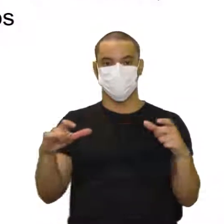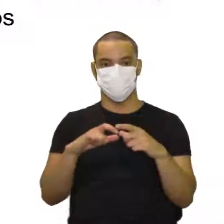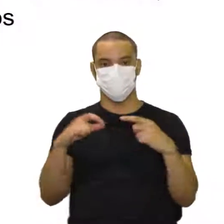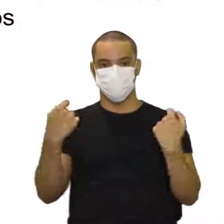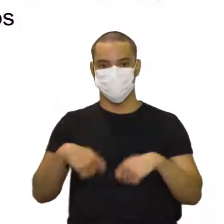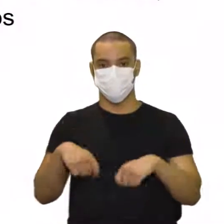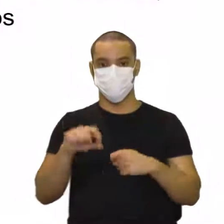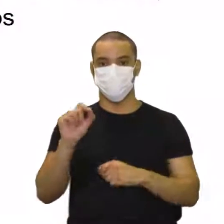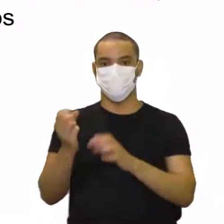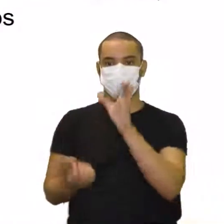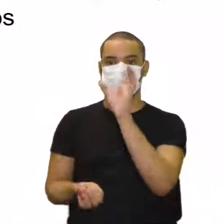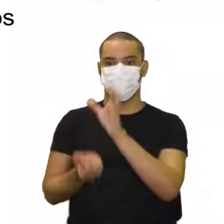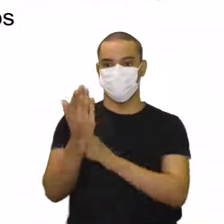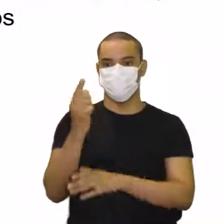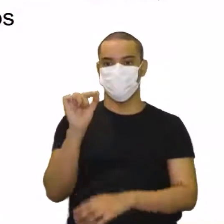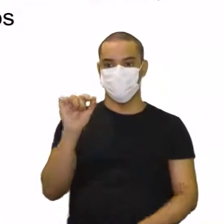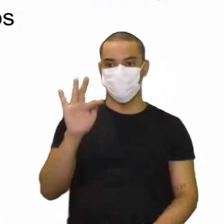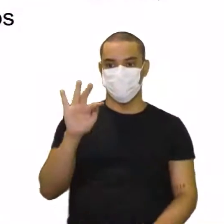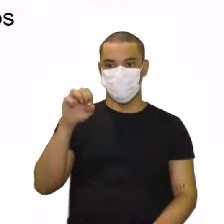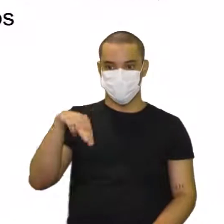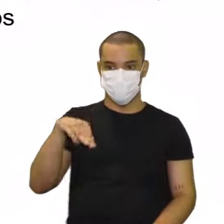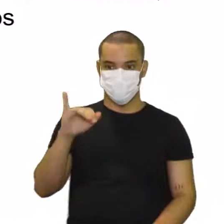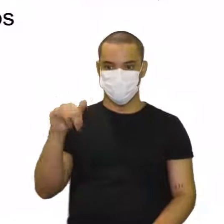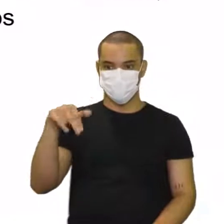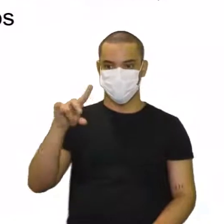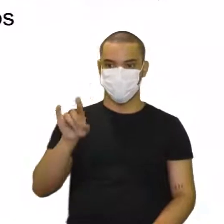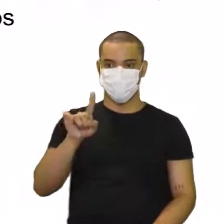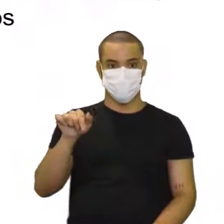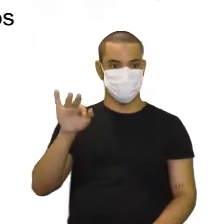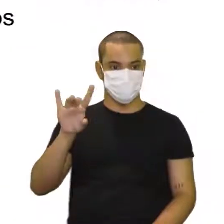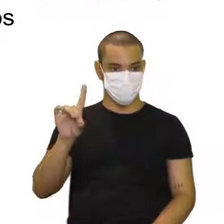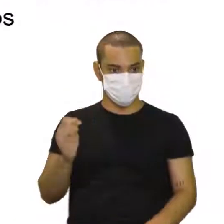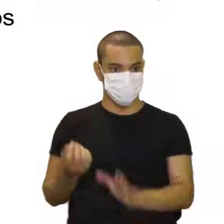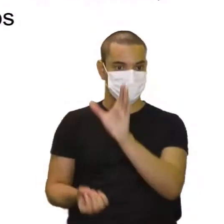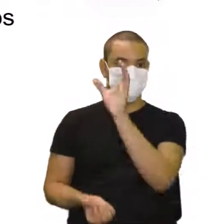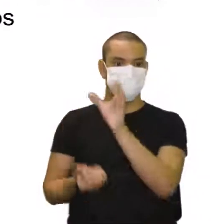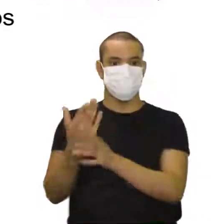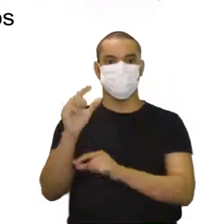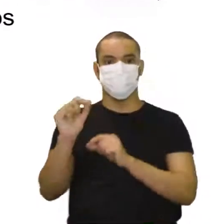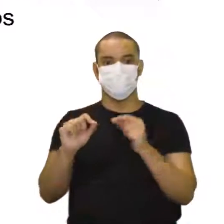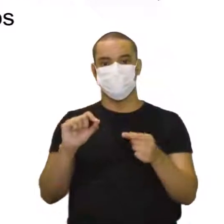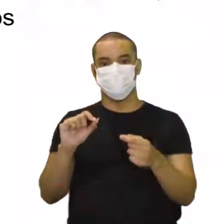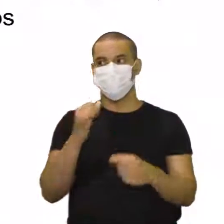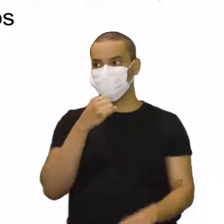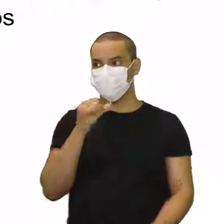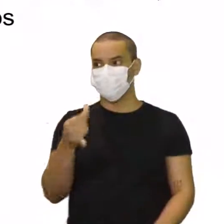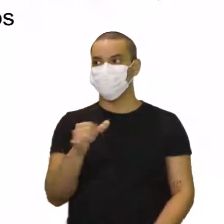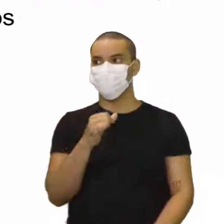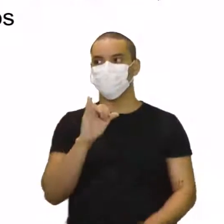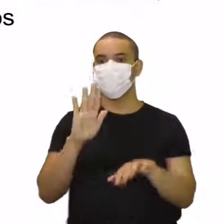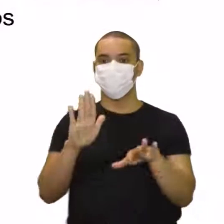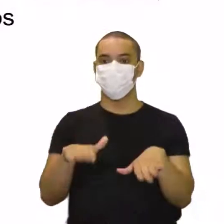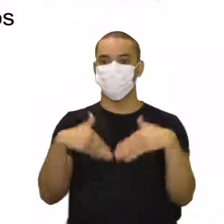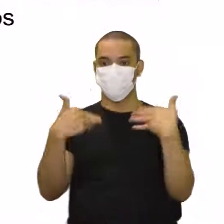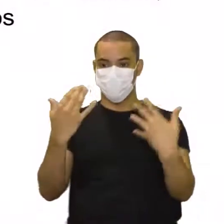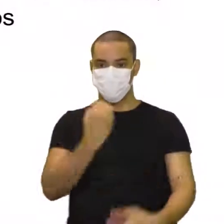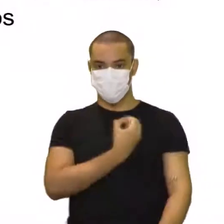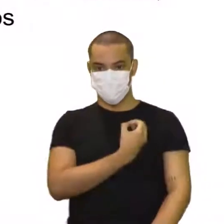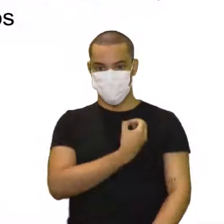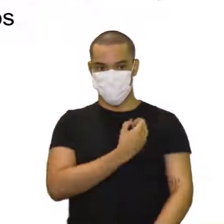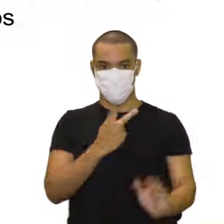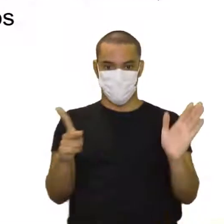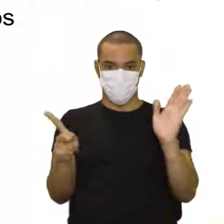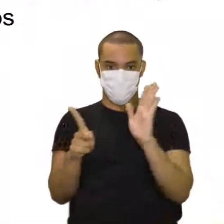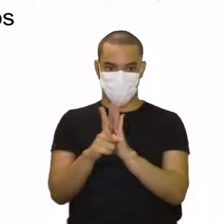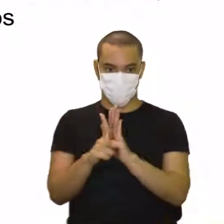provoca o aparecimento de uma fê induzida, gerando corrente no circuito. Quais são os valores da FEM